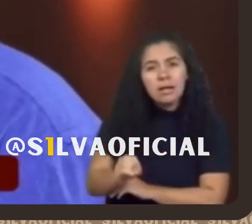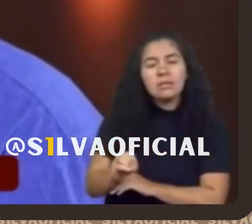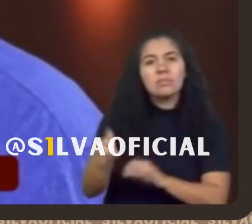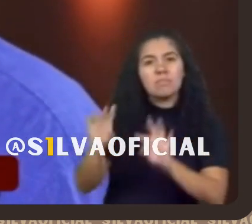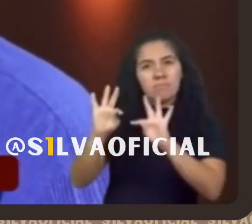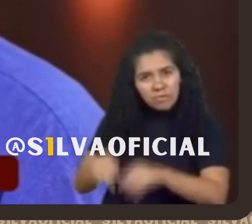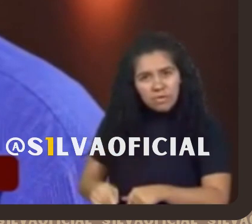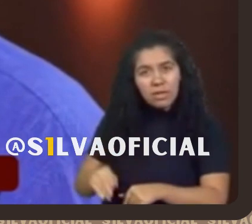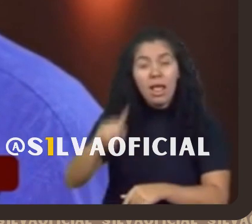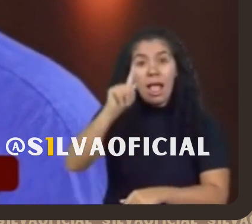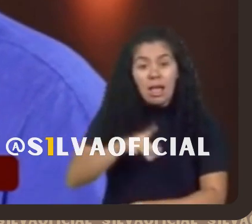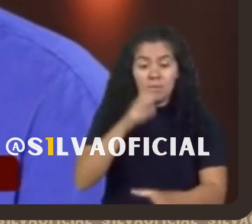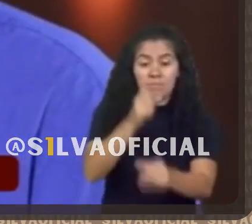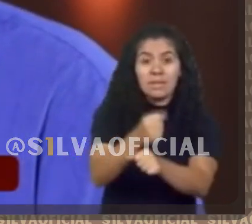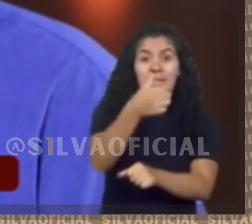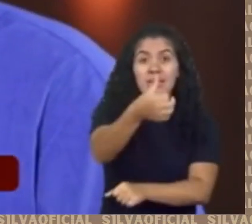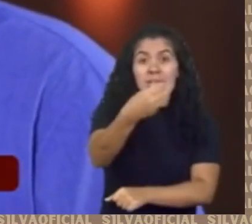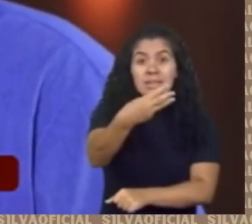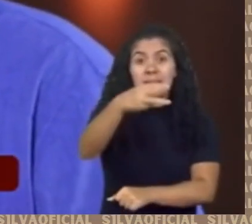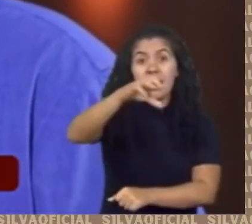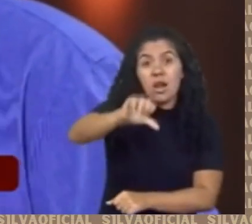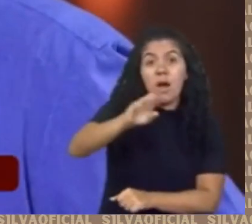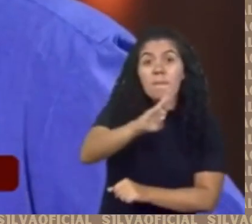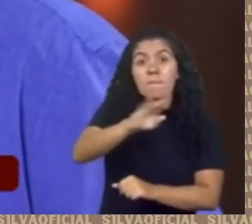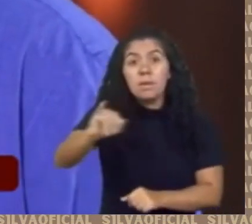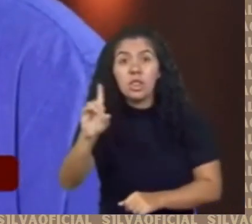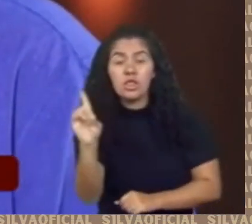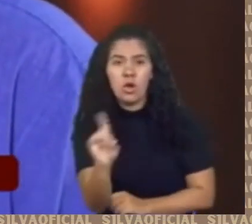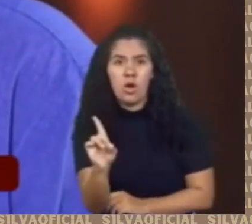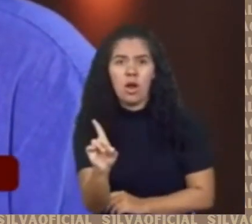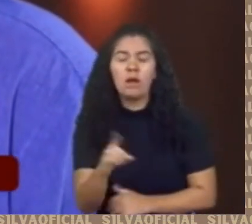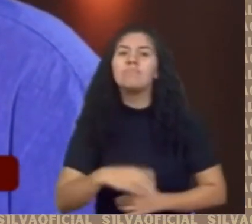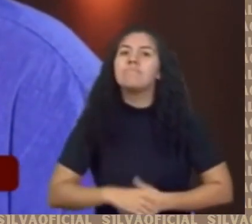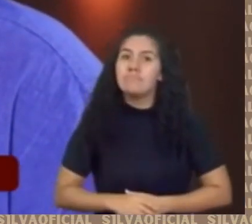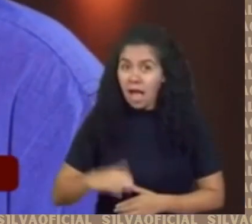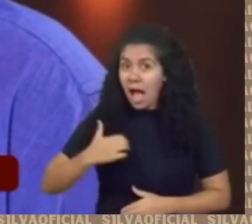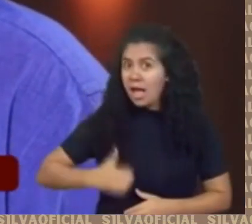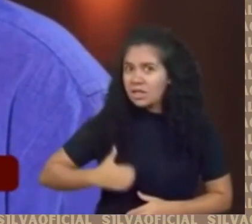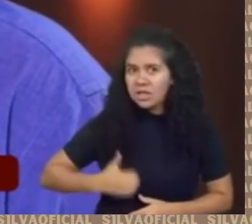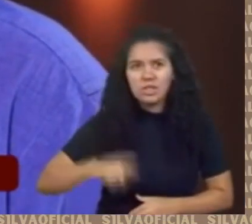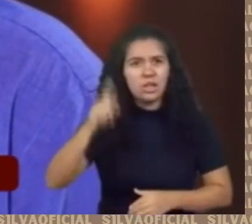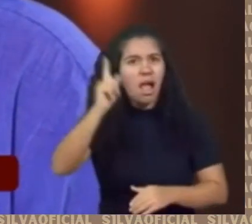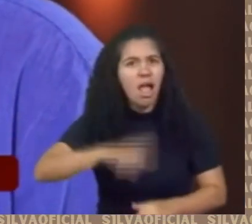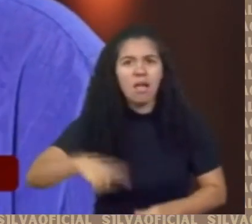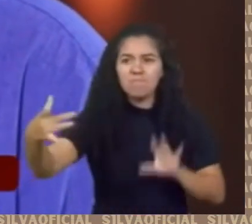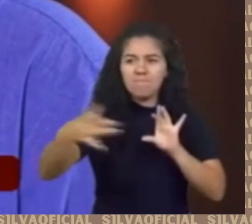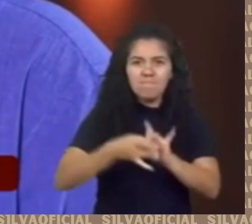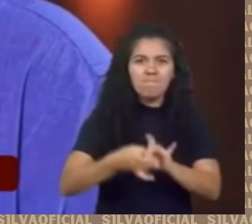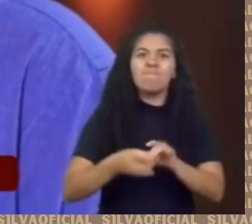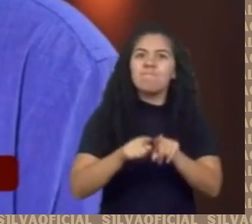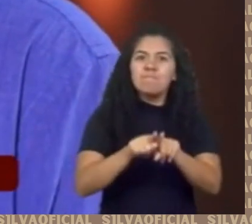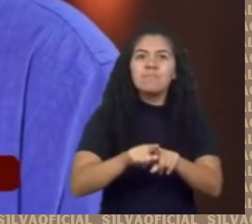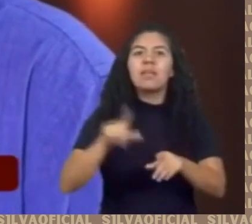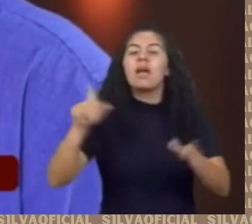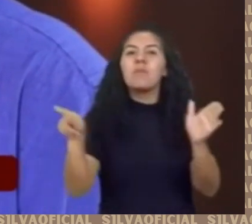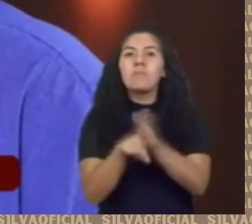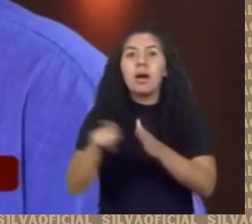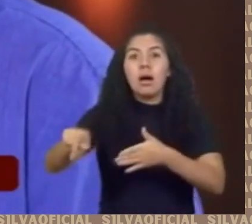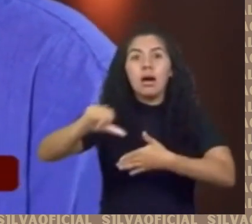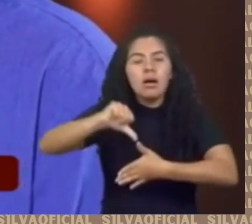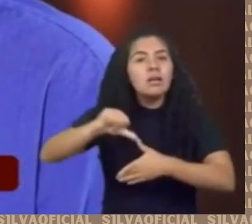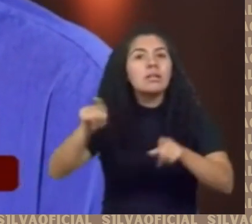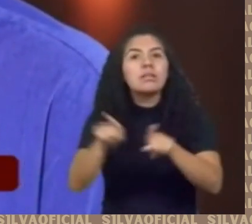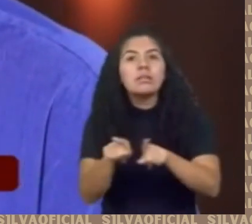Bilhões de Dólares A Argentina é o maior parceiro comercial do Brasil na América do Sul e o Brasil é o maior parceiro